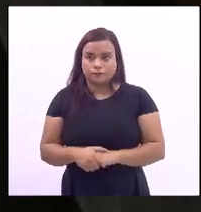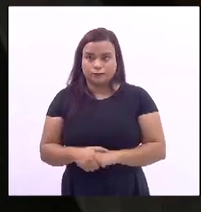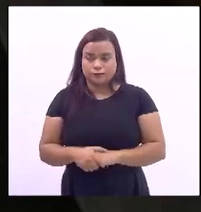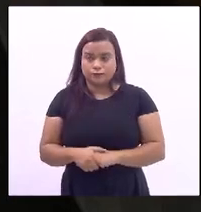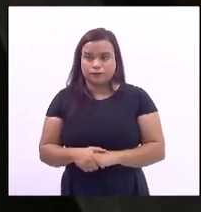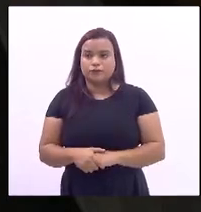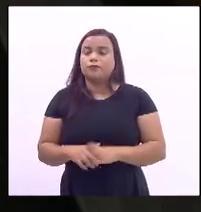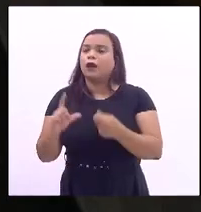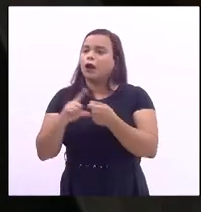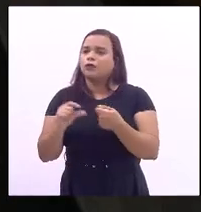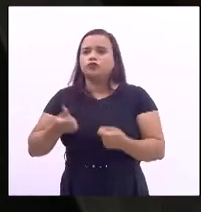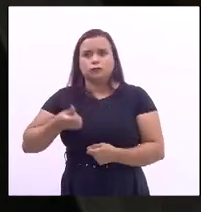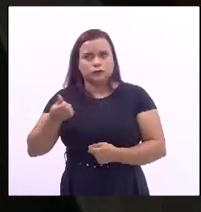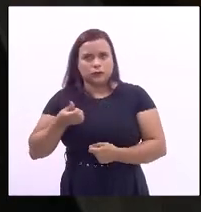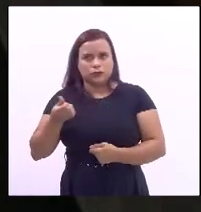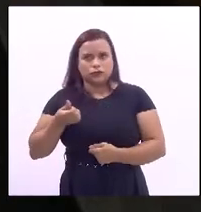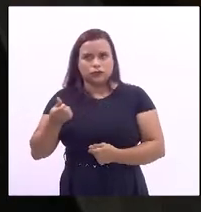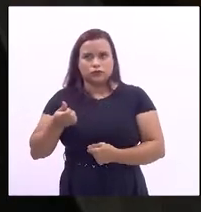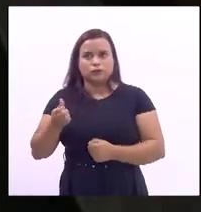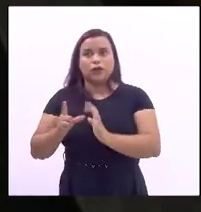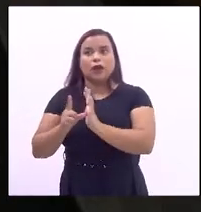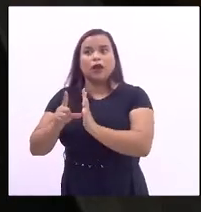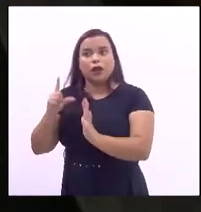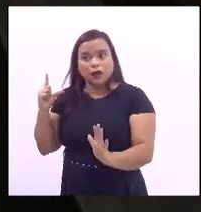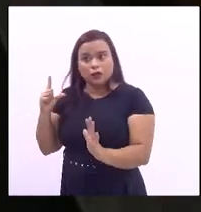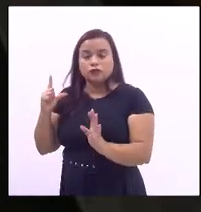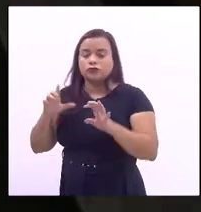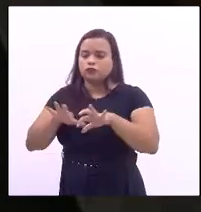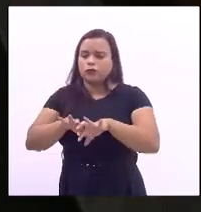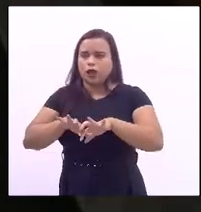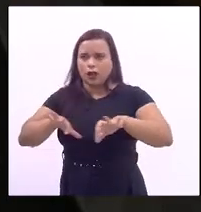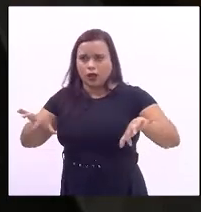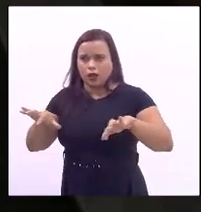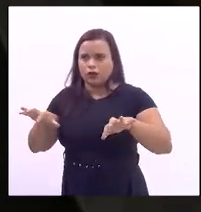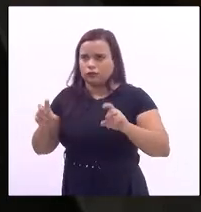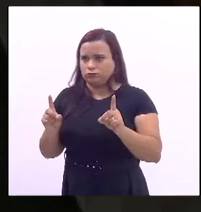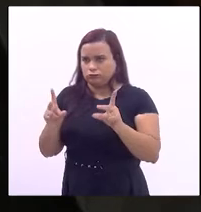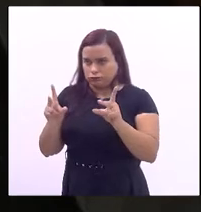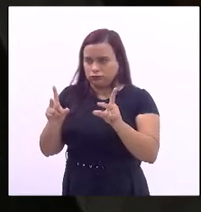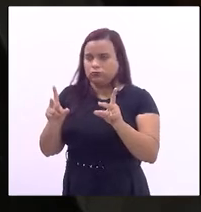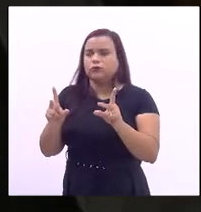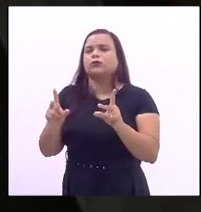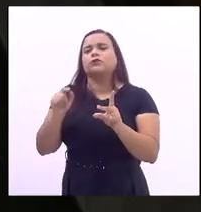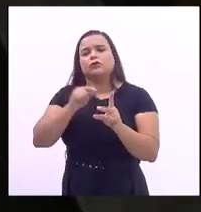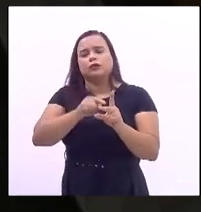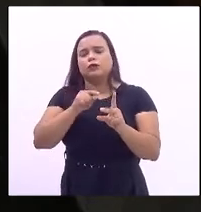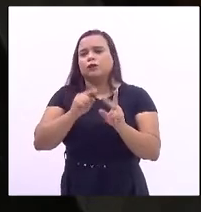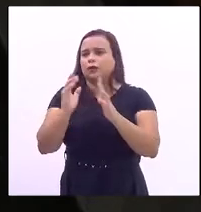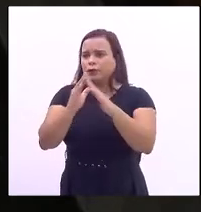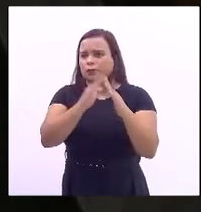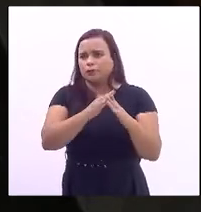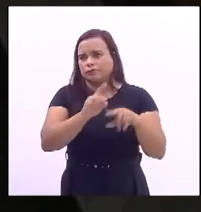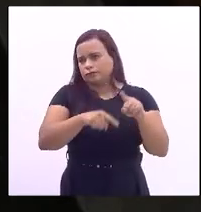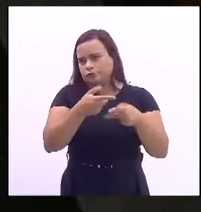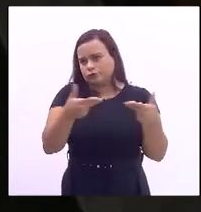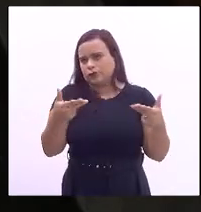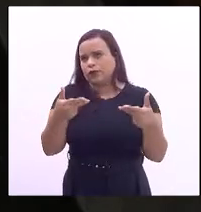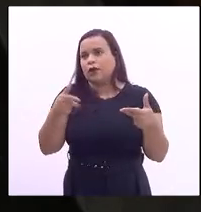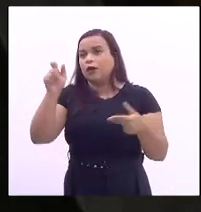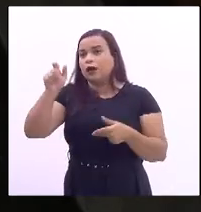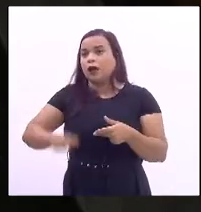artigo sexto antes de proceder a alienação dos imóveis o ente público estudará